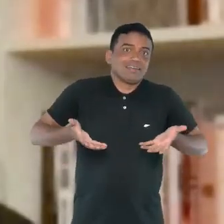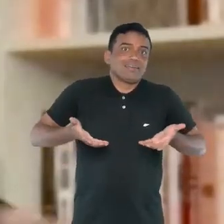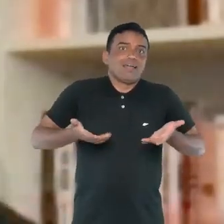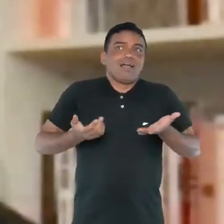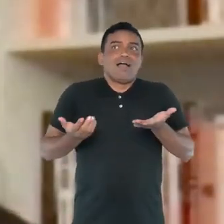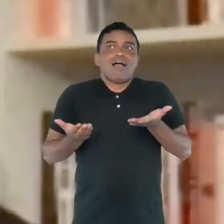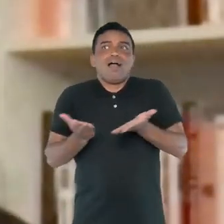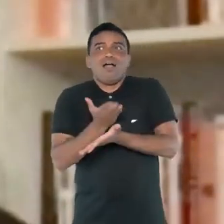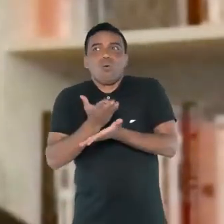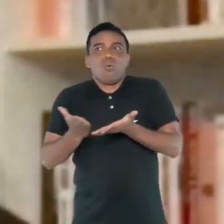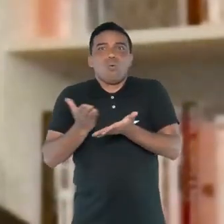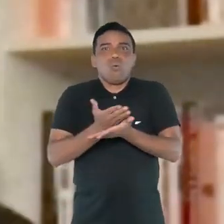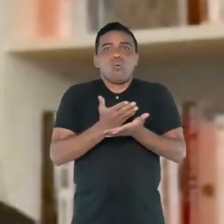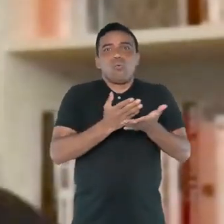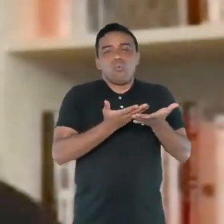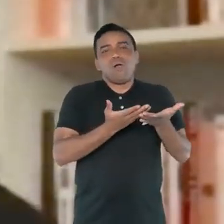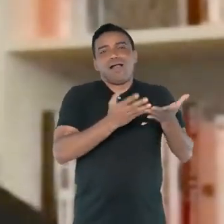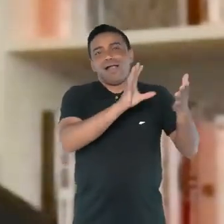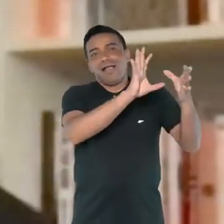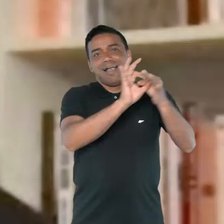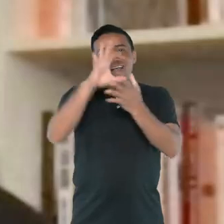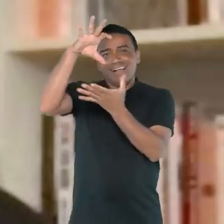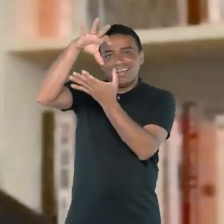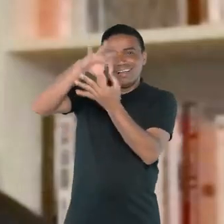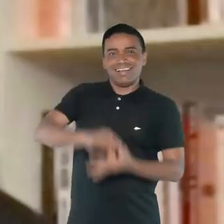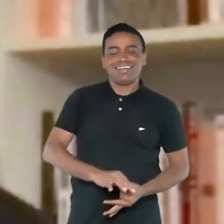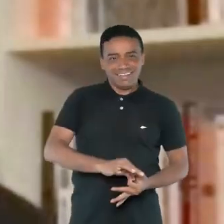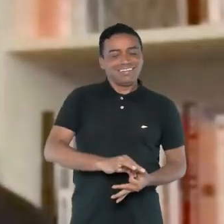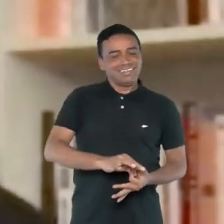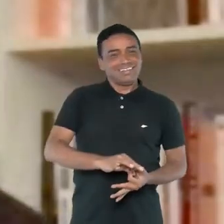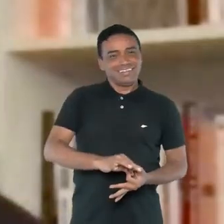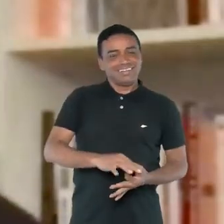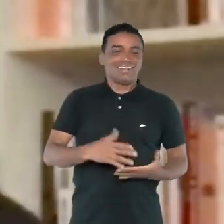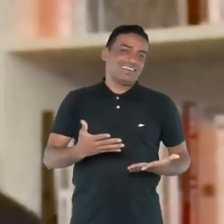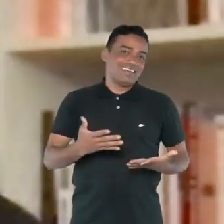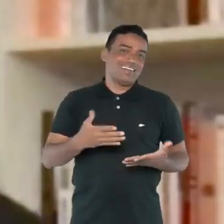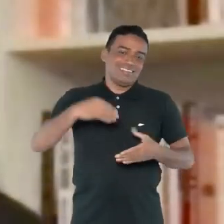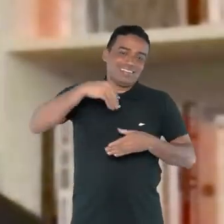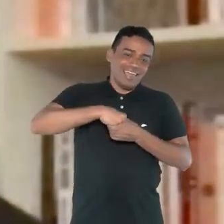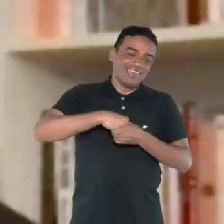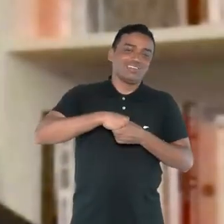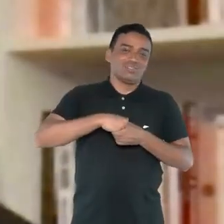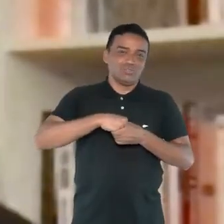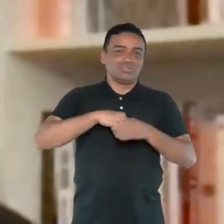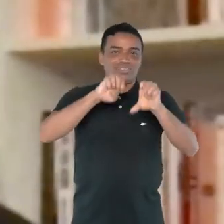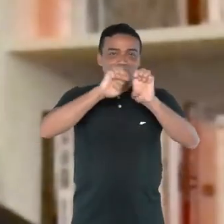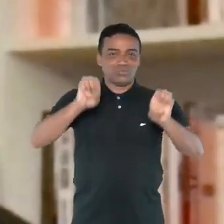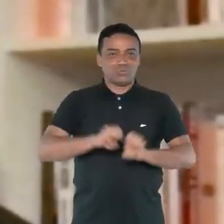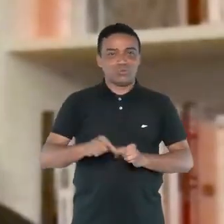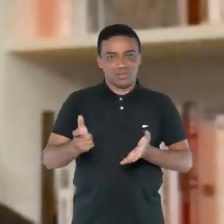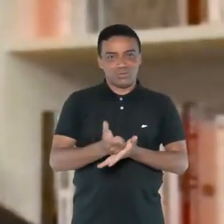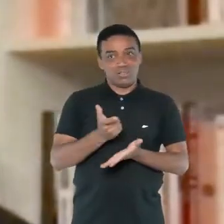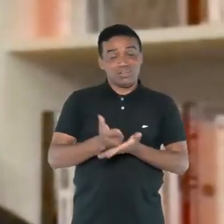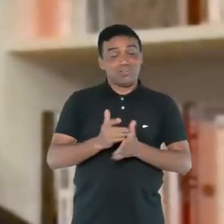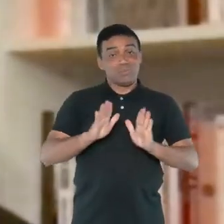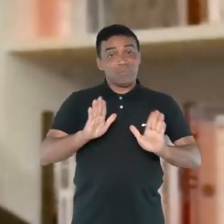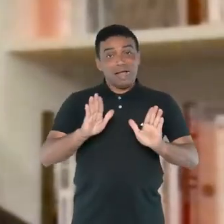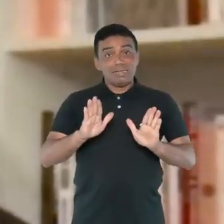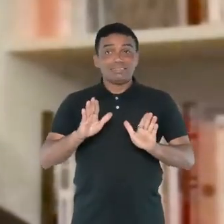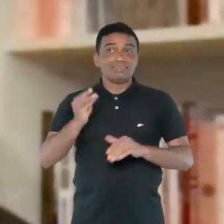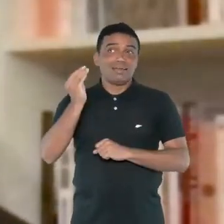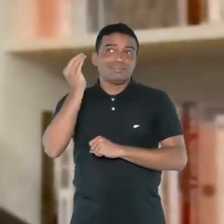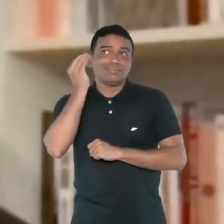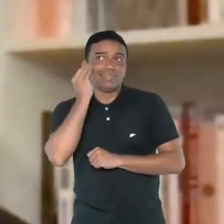alguma coerência interna, mas tentando não tocar